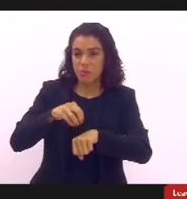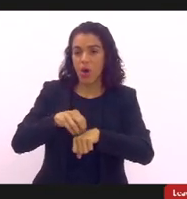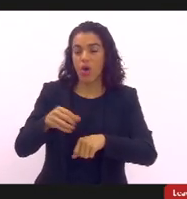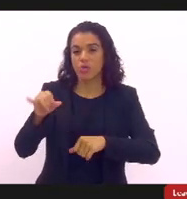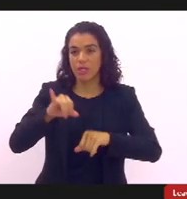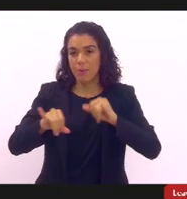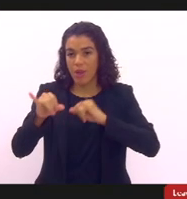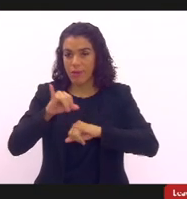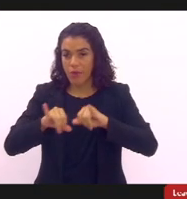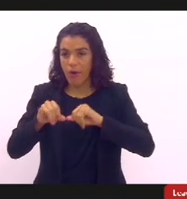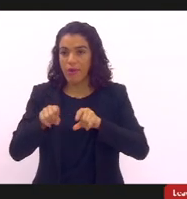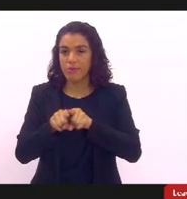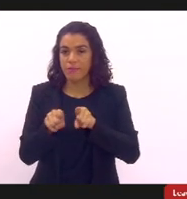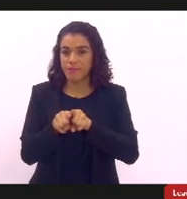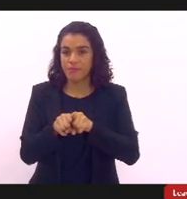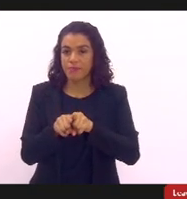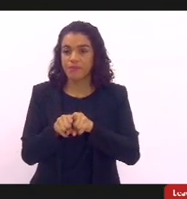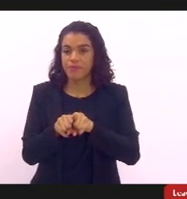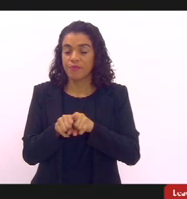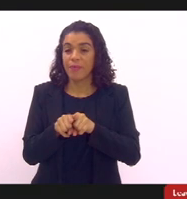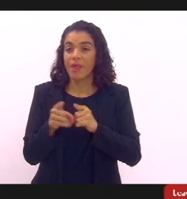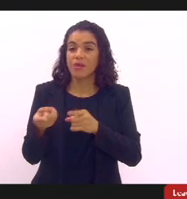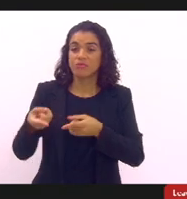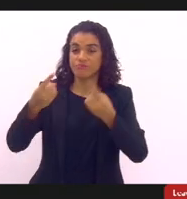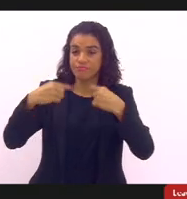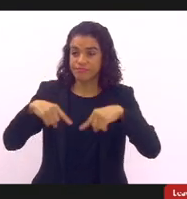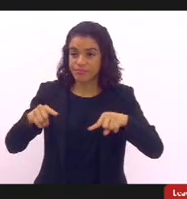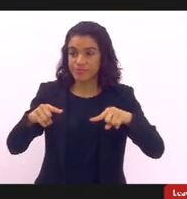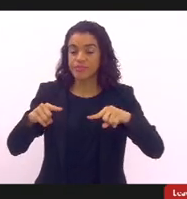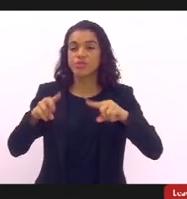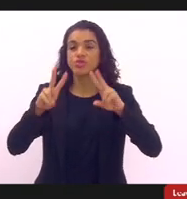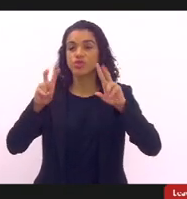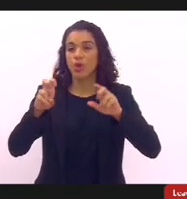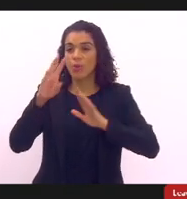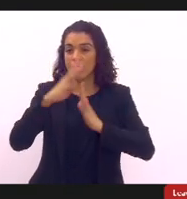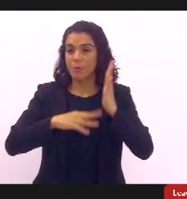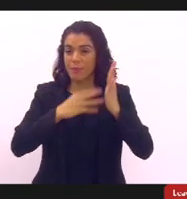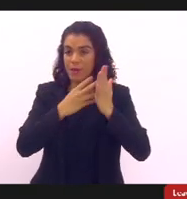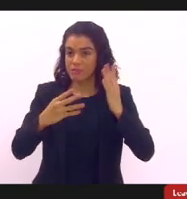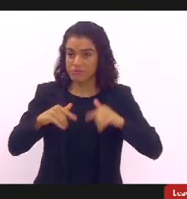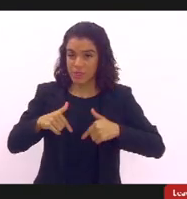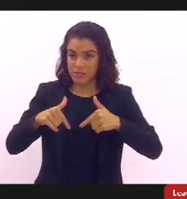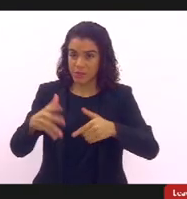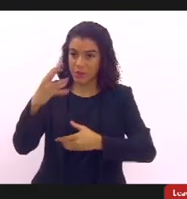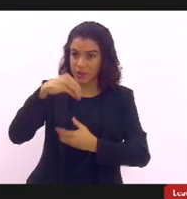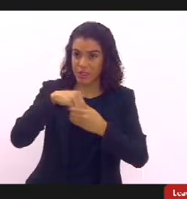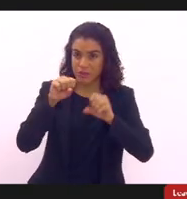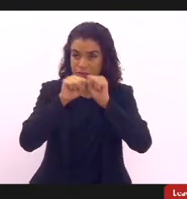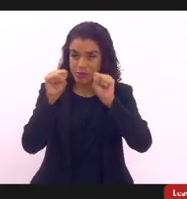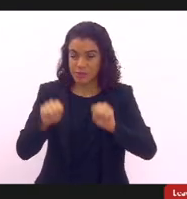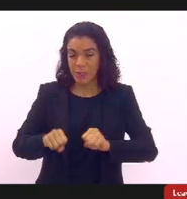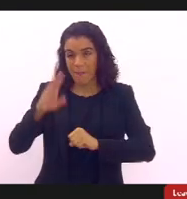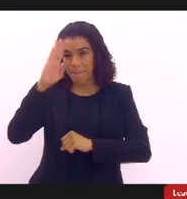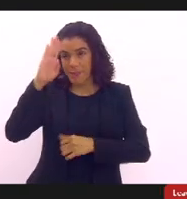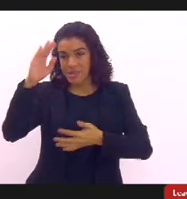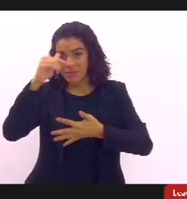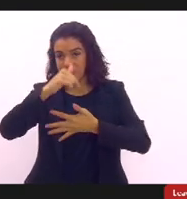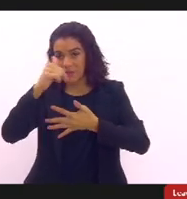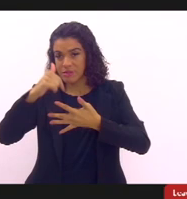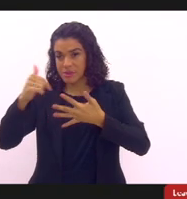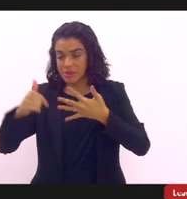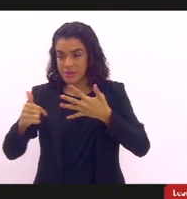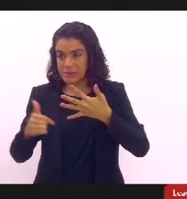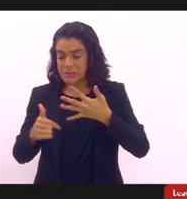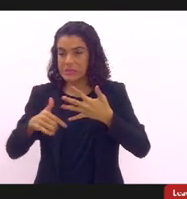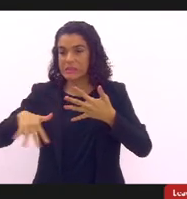sistema de qualificação. Aqui a gente fala também de planos de ação dentro do sistema, que principais questões